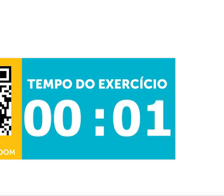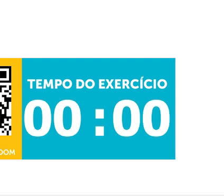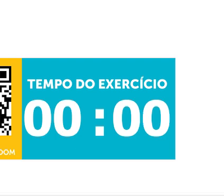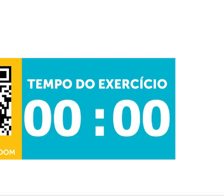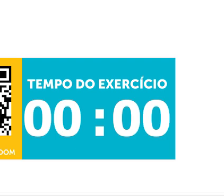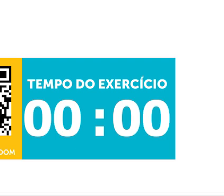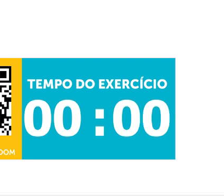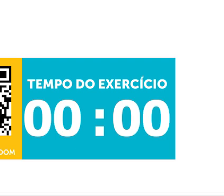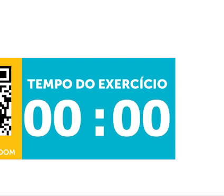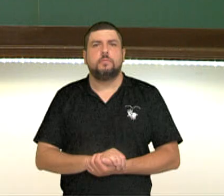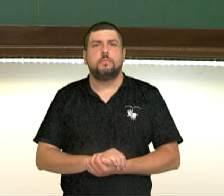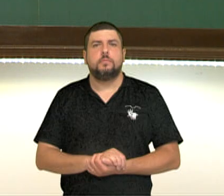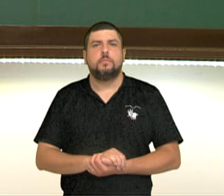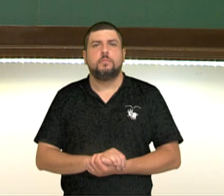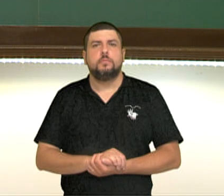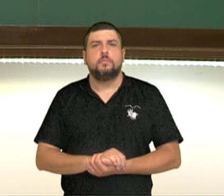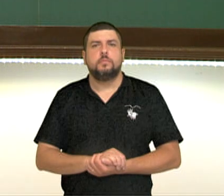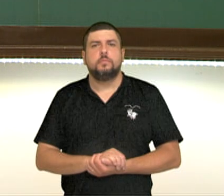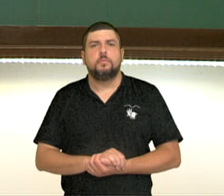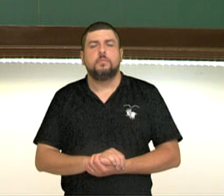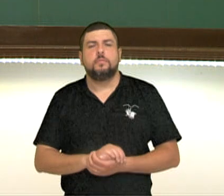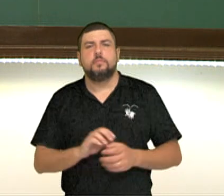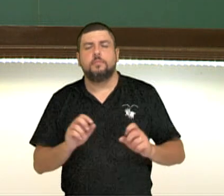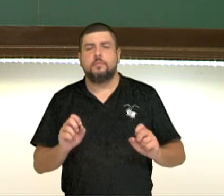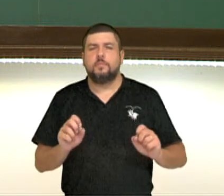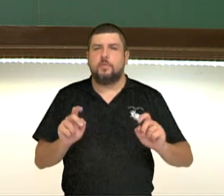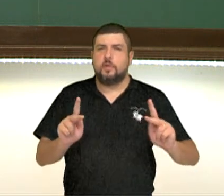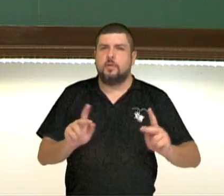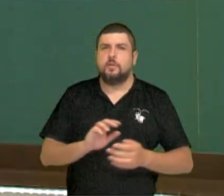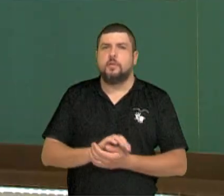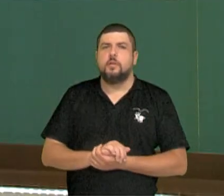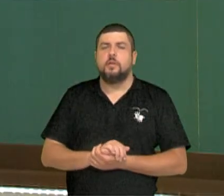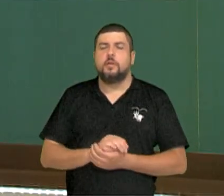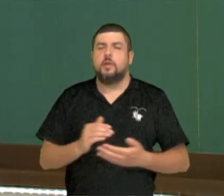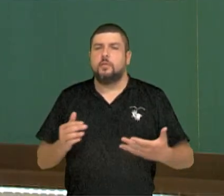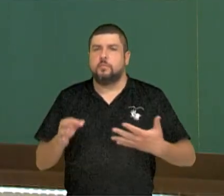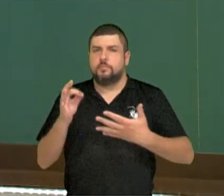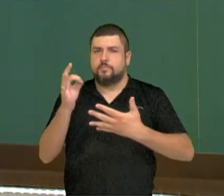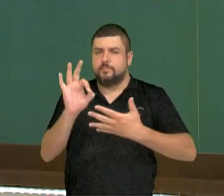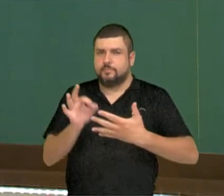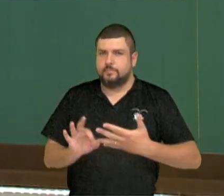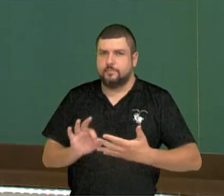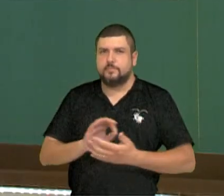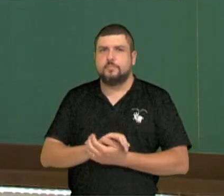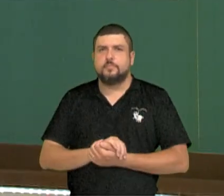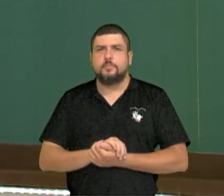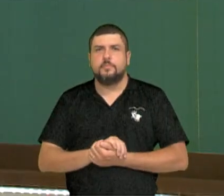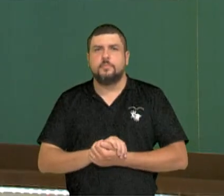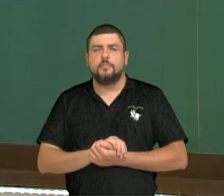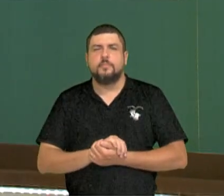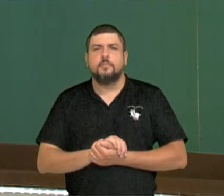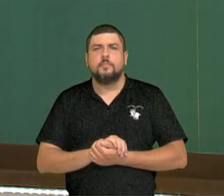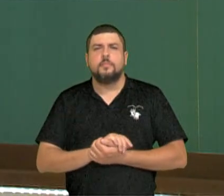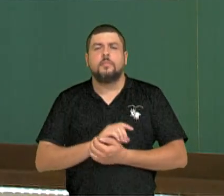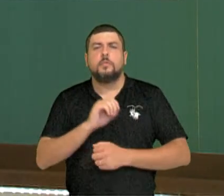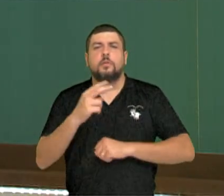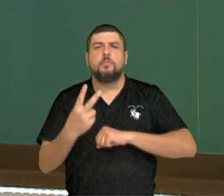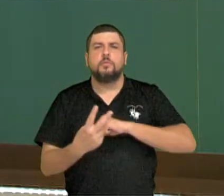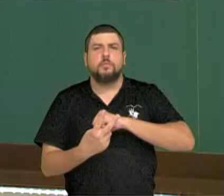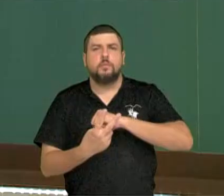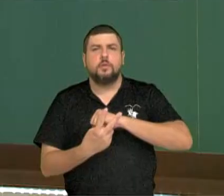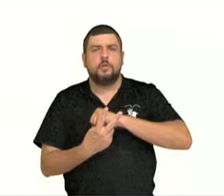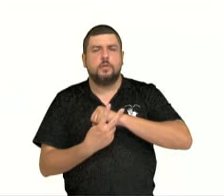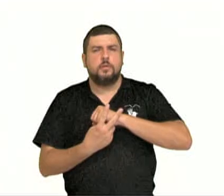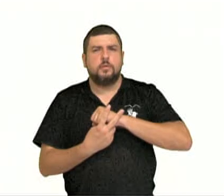Muy bien, vamos entonces a corregir O que esses verbos destacados aqui